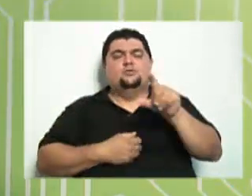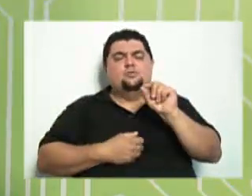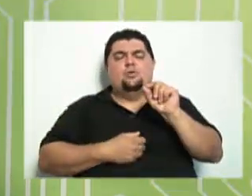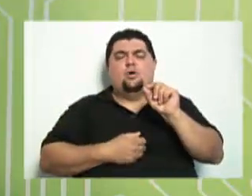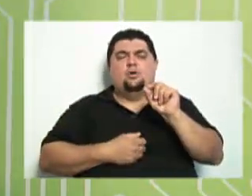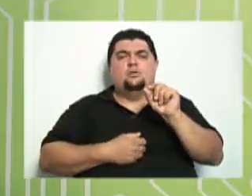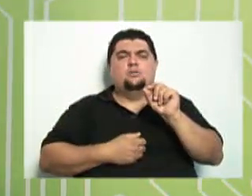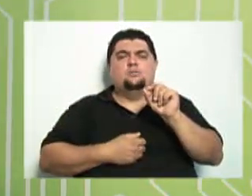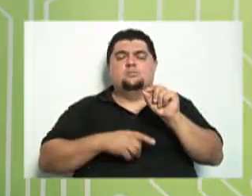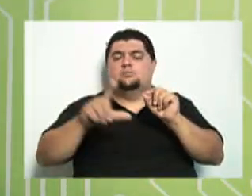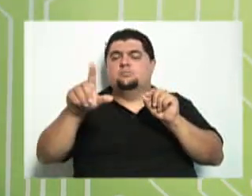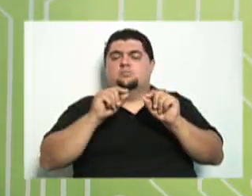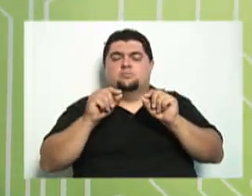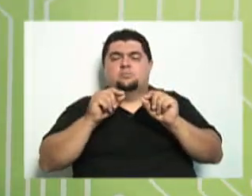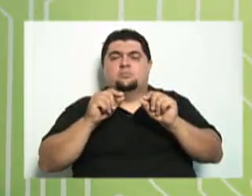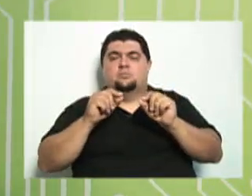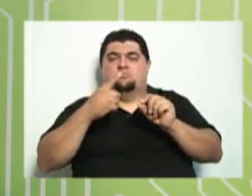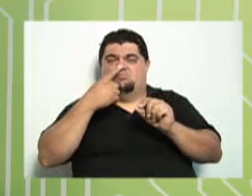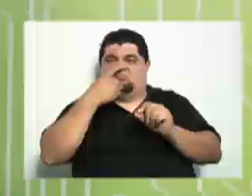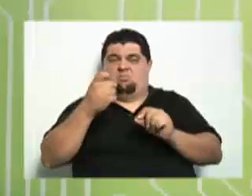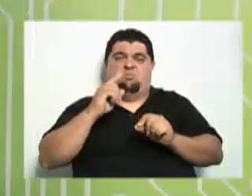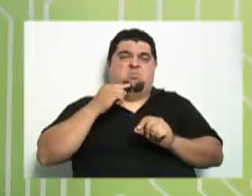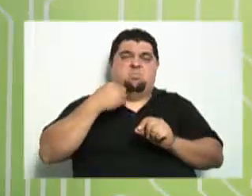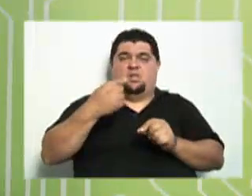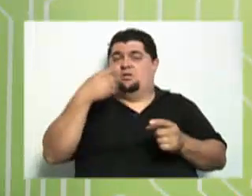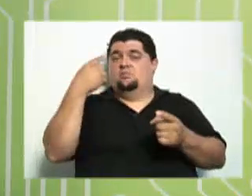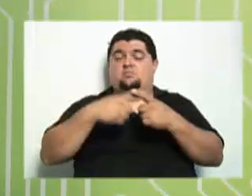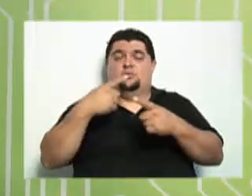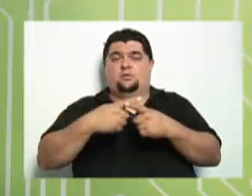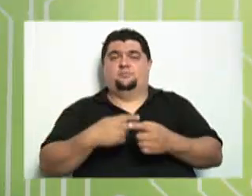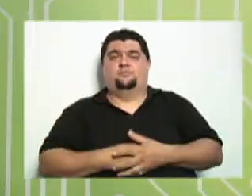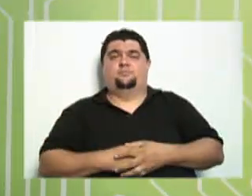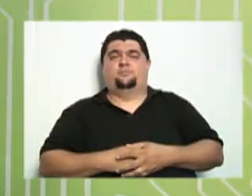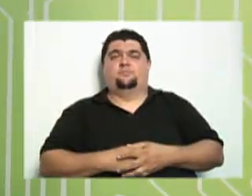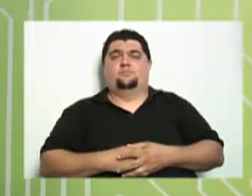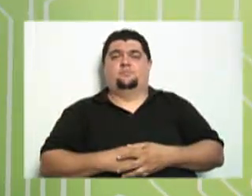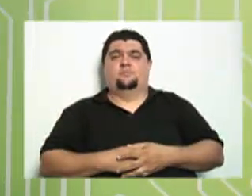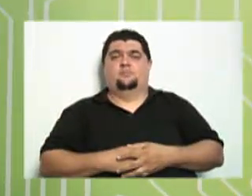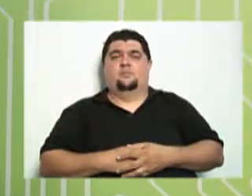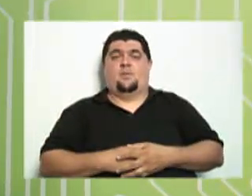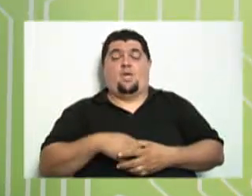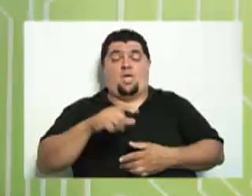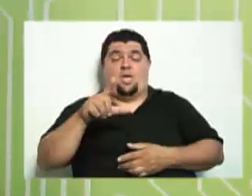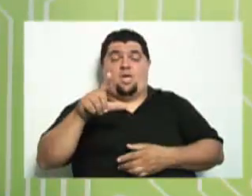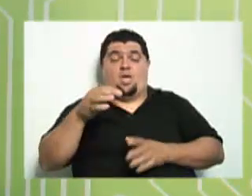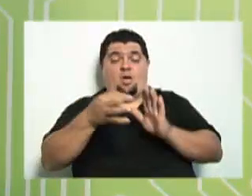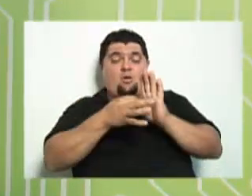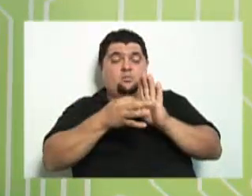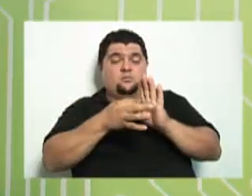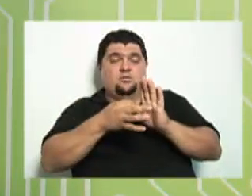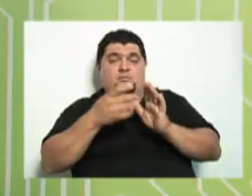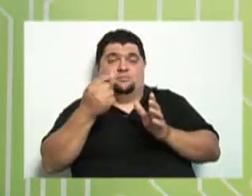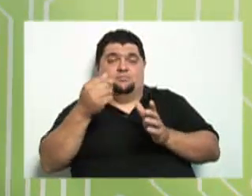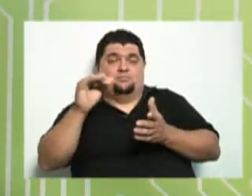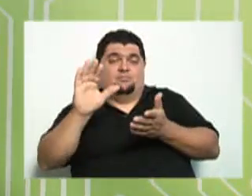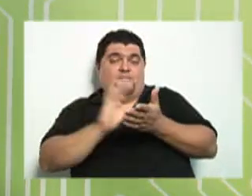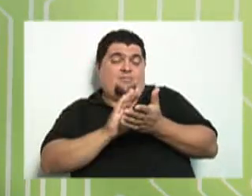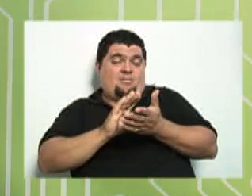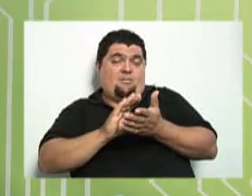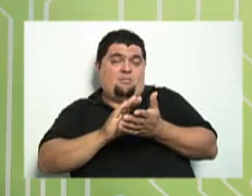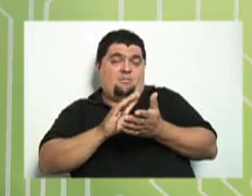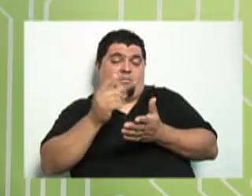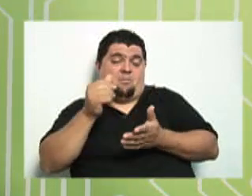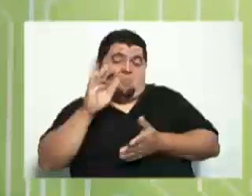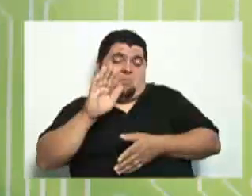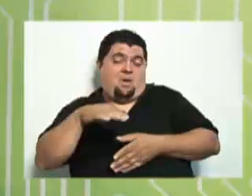nós escolhemos uma opção mais poluente, mais destrutiva, porque essa é a opção mais economicamente viável, é a opção mais